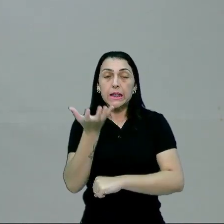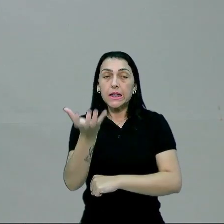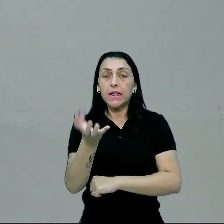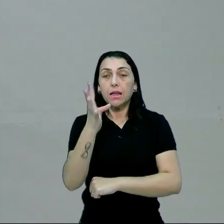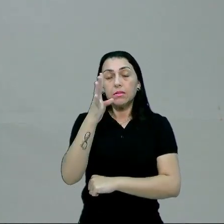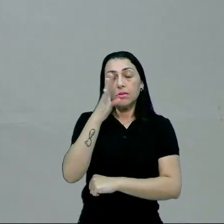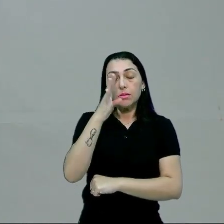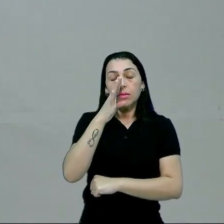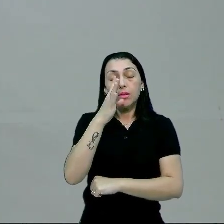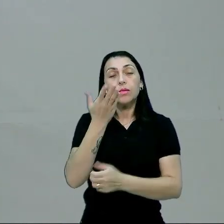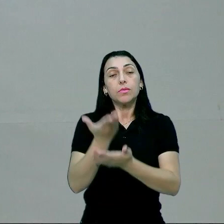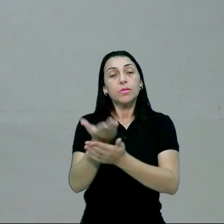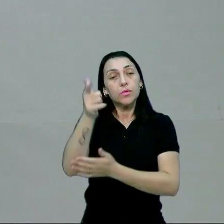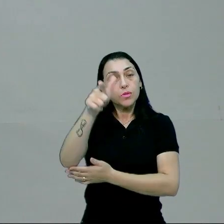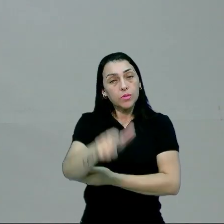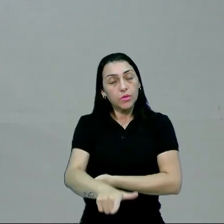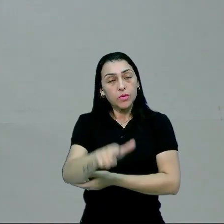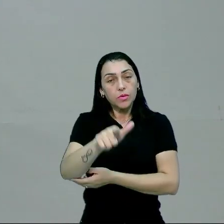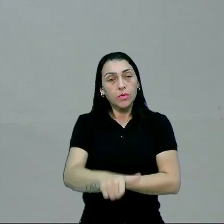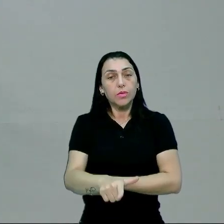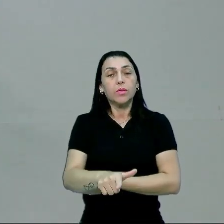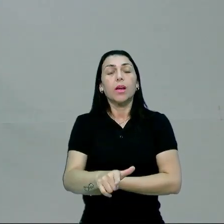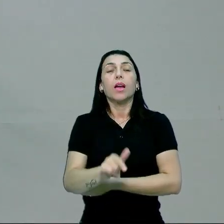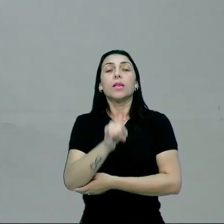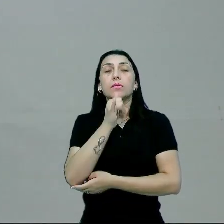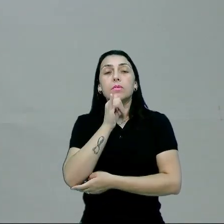quiser assistir ela novamente, a